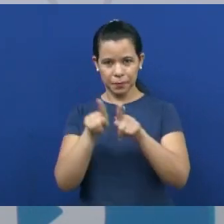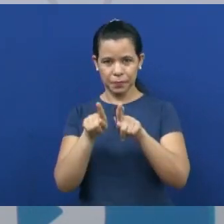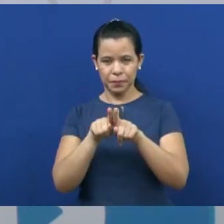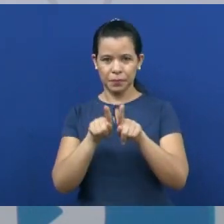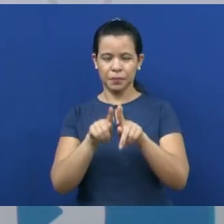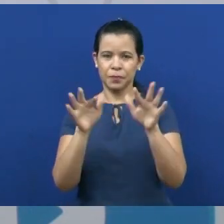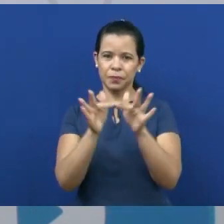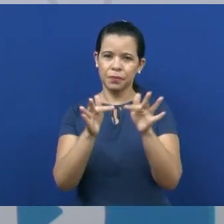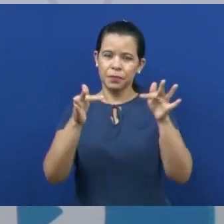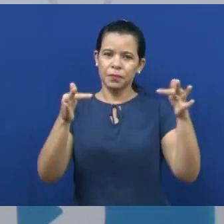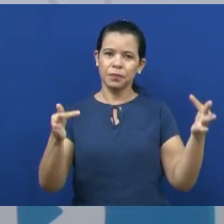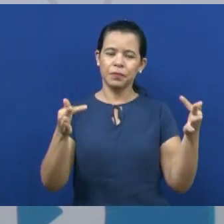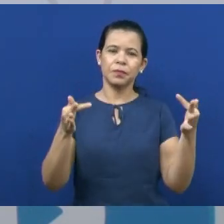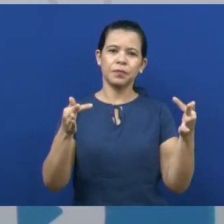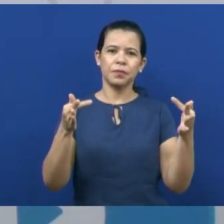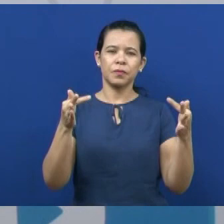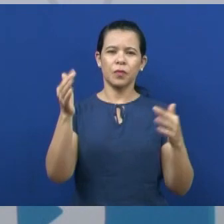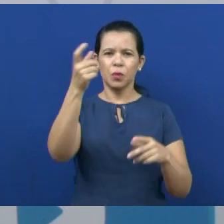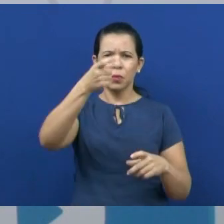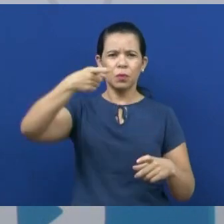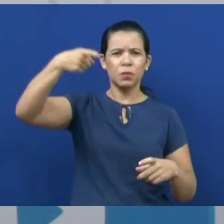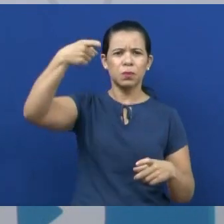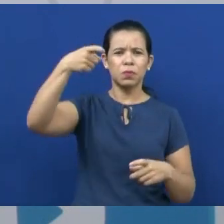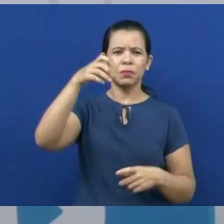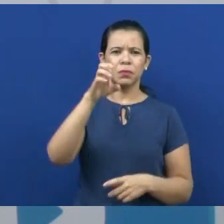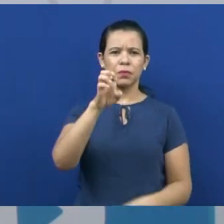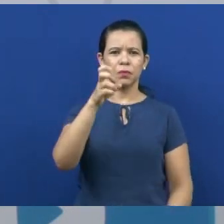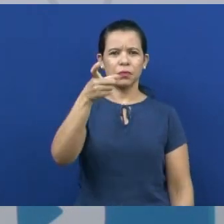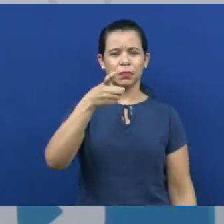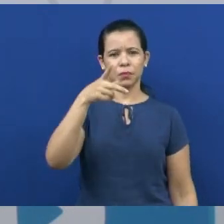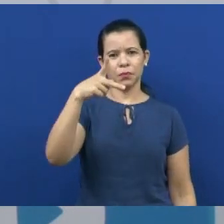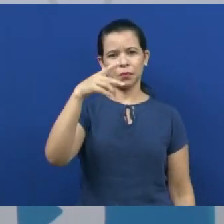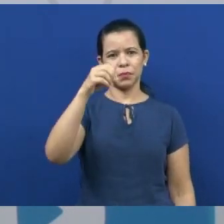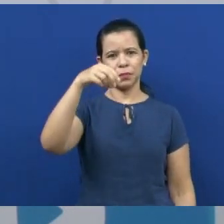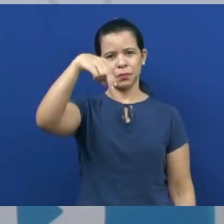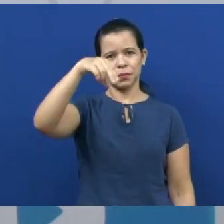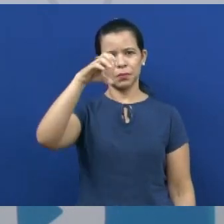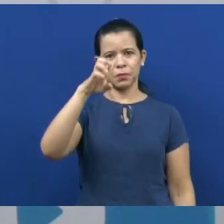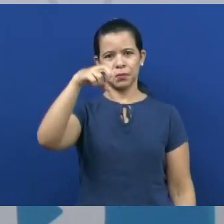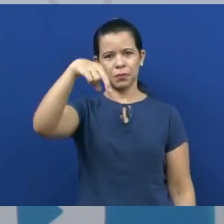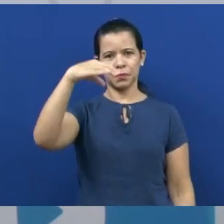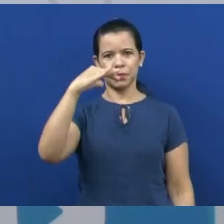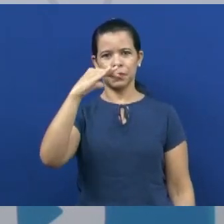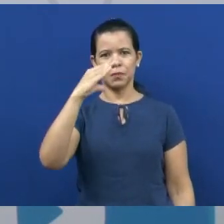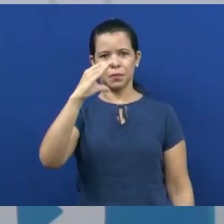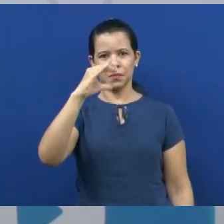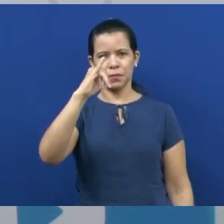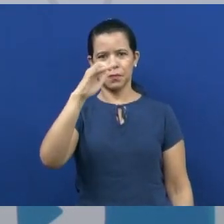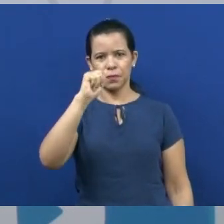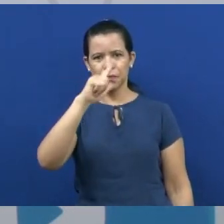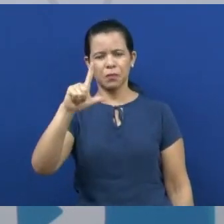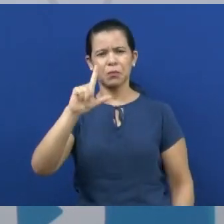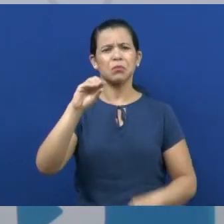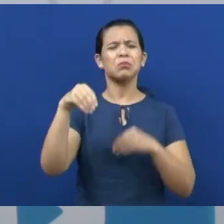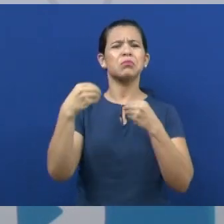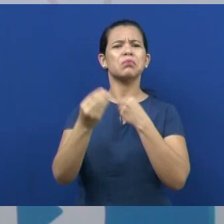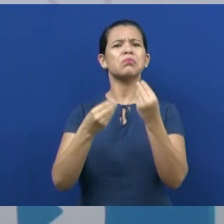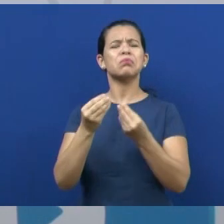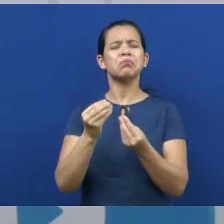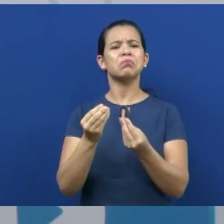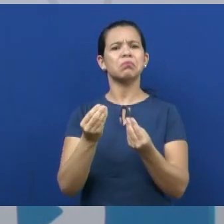função exponencial. Como vocês vão ver isso na prática? Gente, a